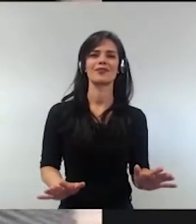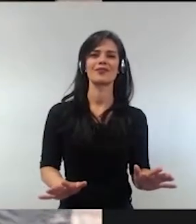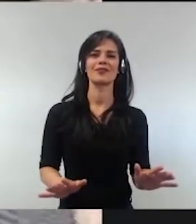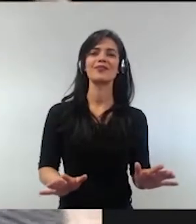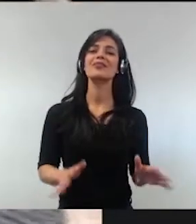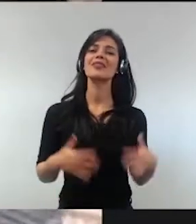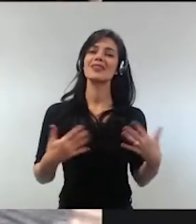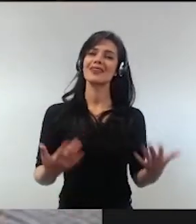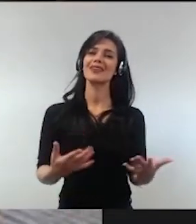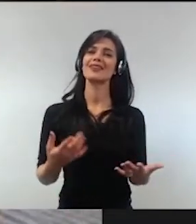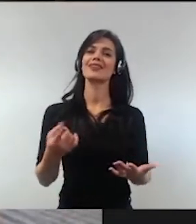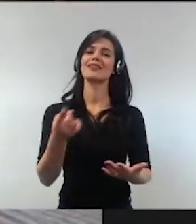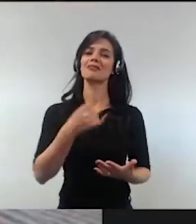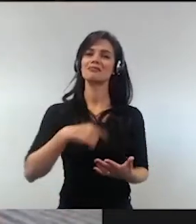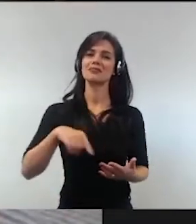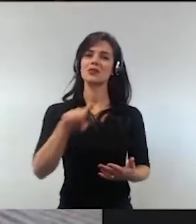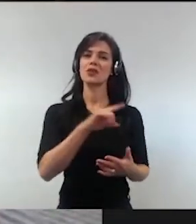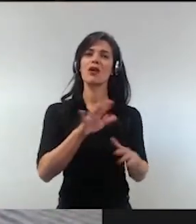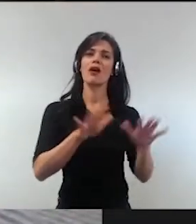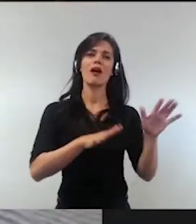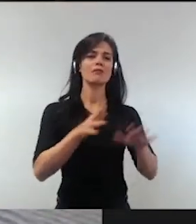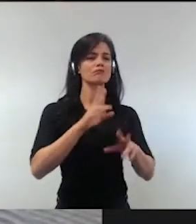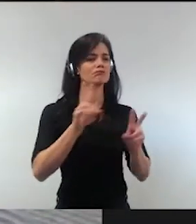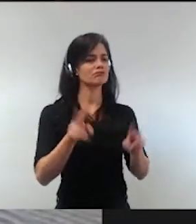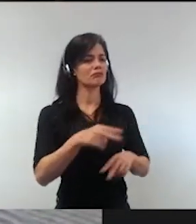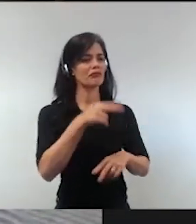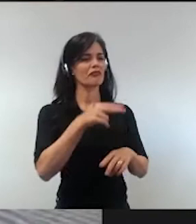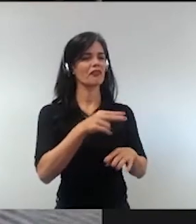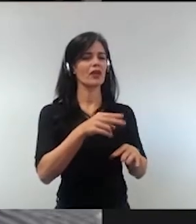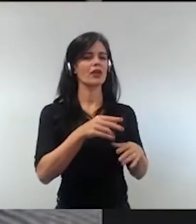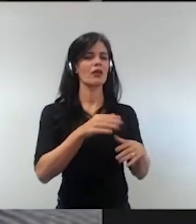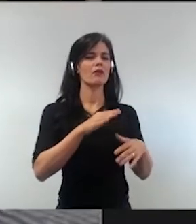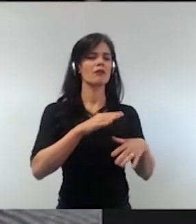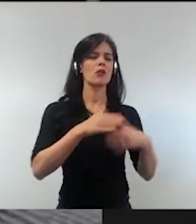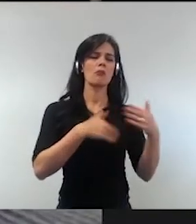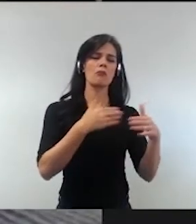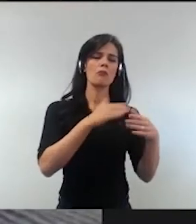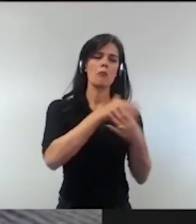familiar que a gente raras vezes pensa nisso.